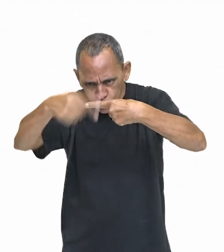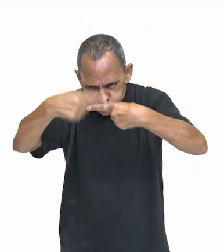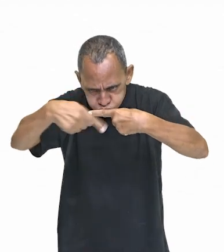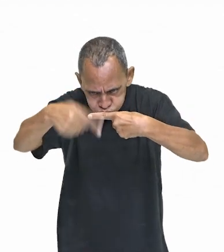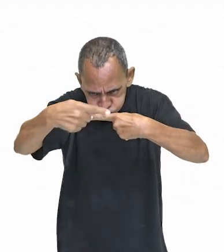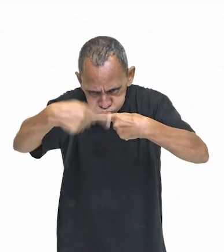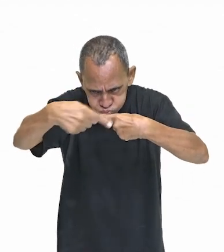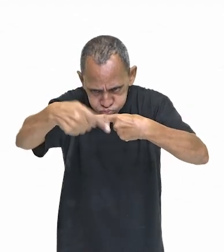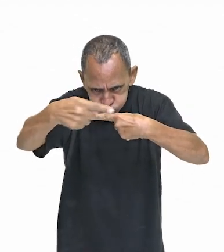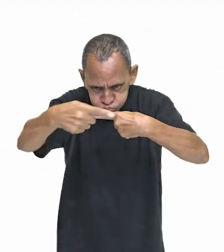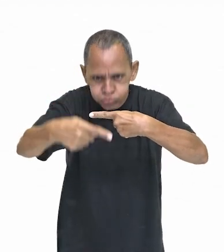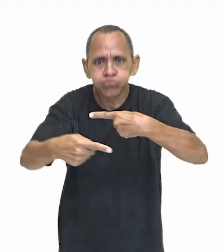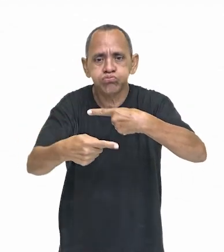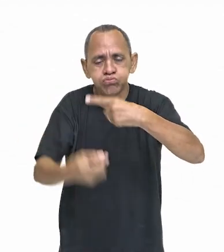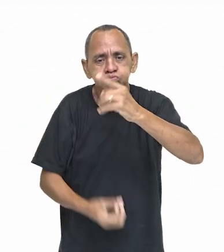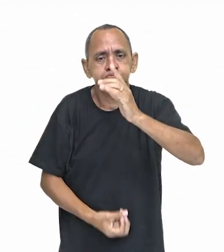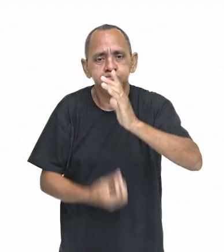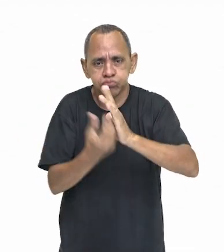a energia mecânica.